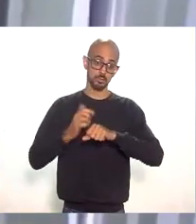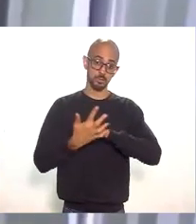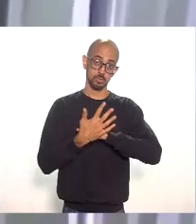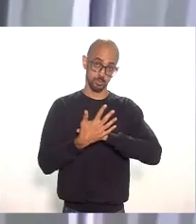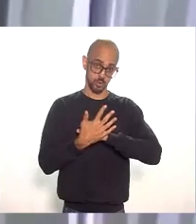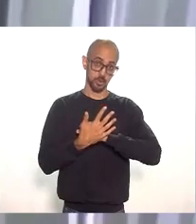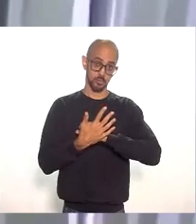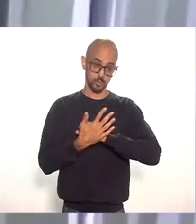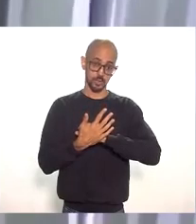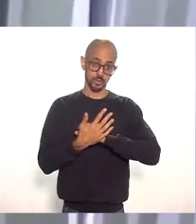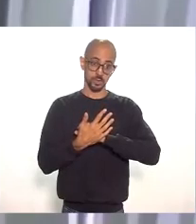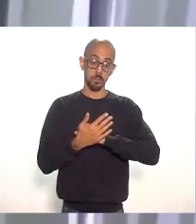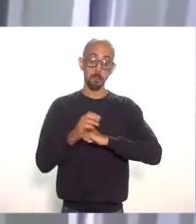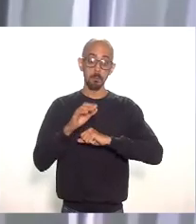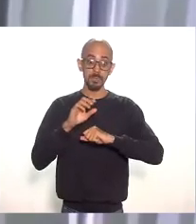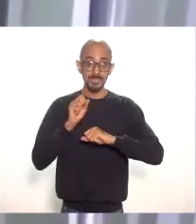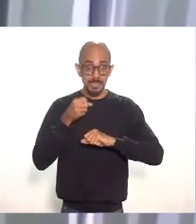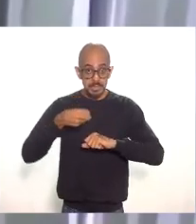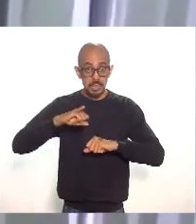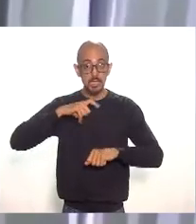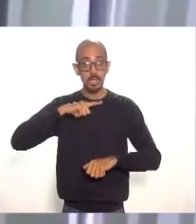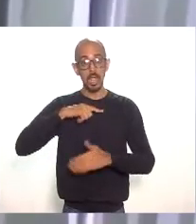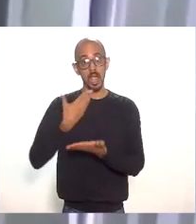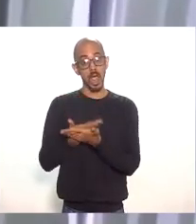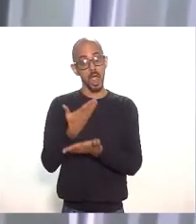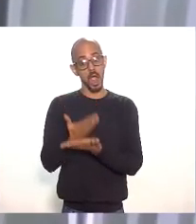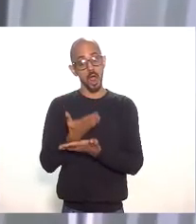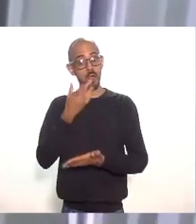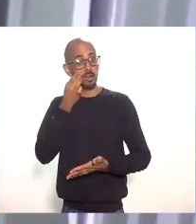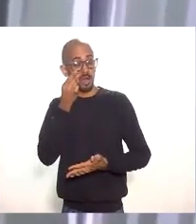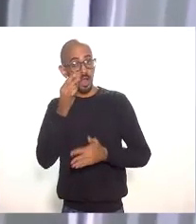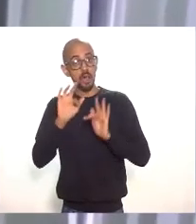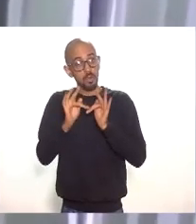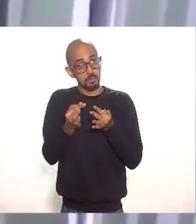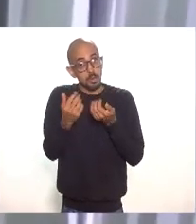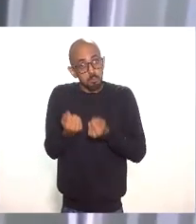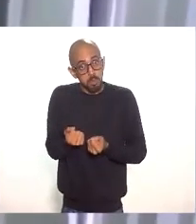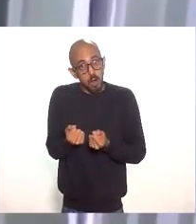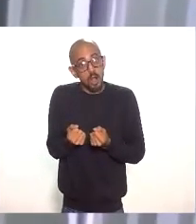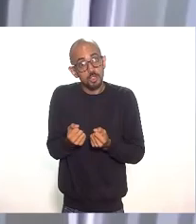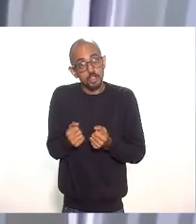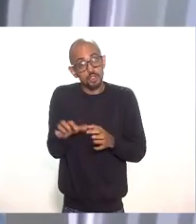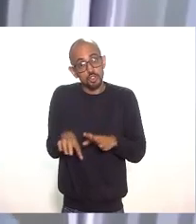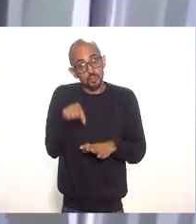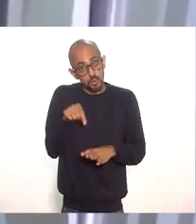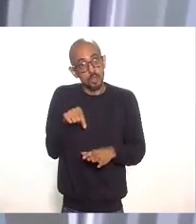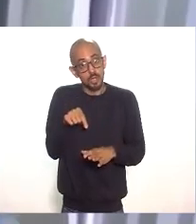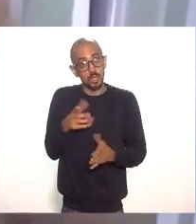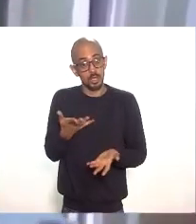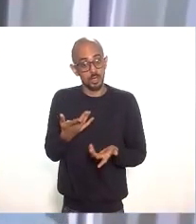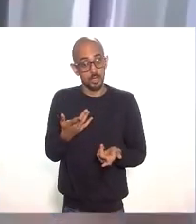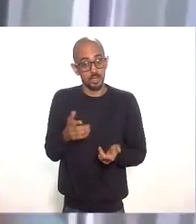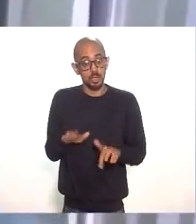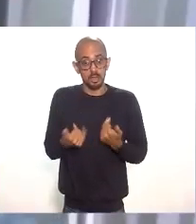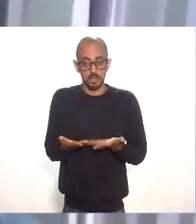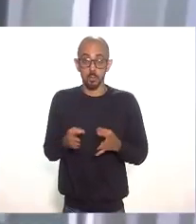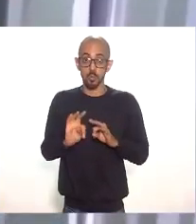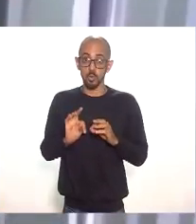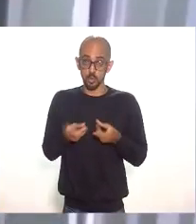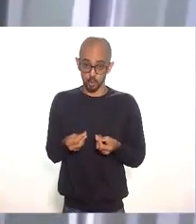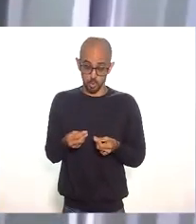quando houver aulas presenciais, as famílias terão direito de opção. Então, assim, isso está garantido por lei. Por isso, por todos esses elementos e por outros que eu não terei